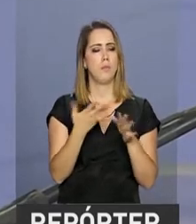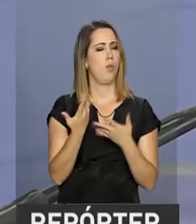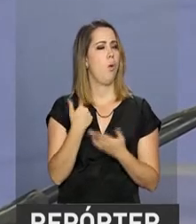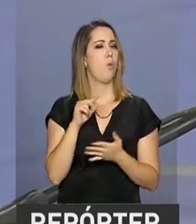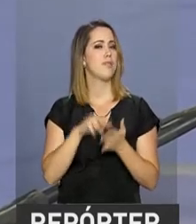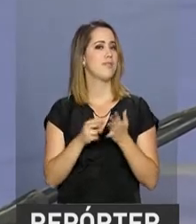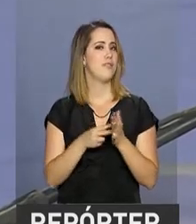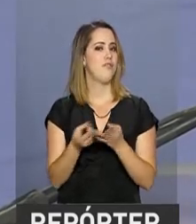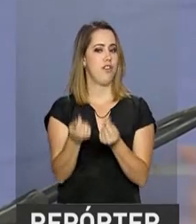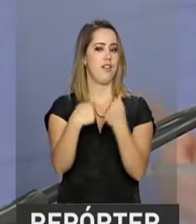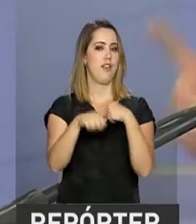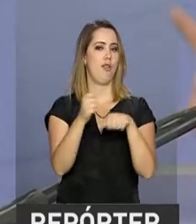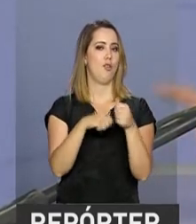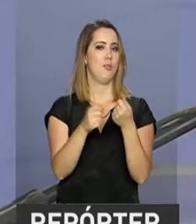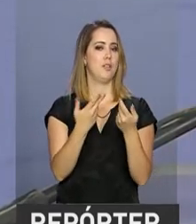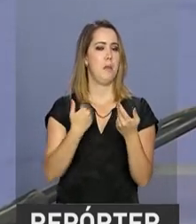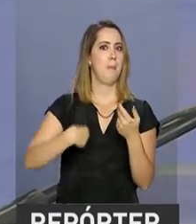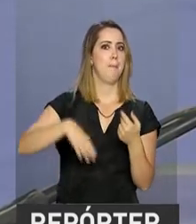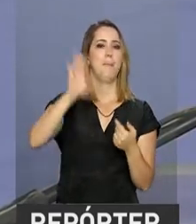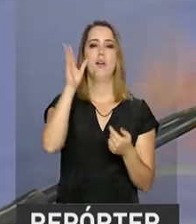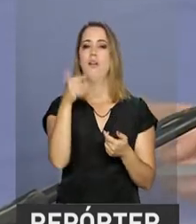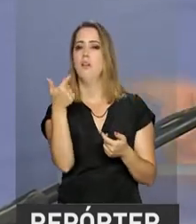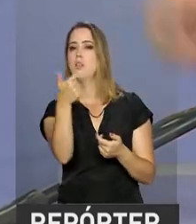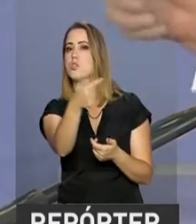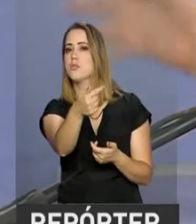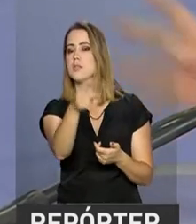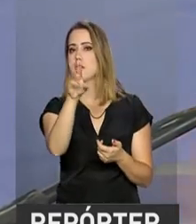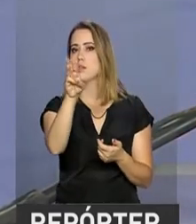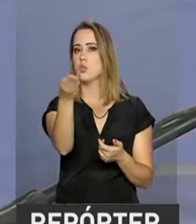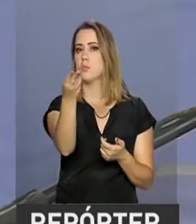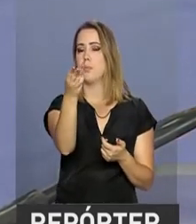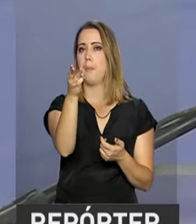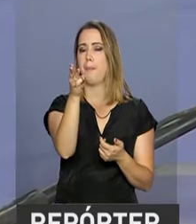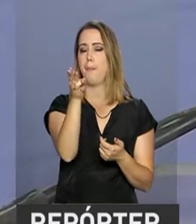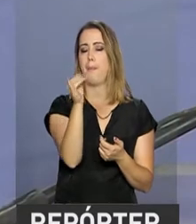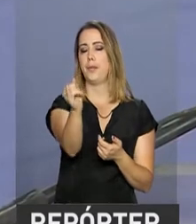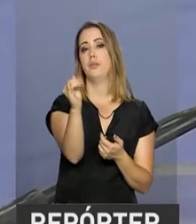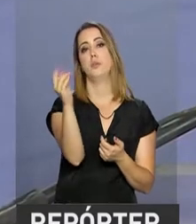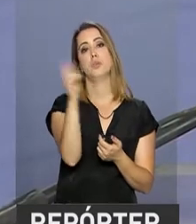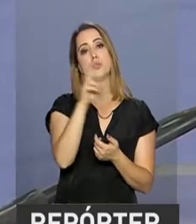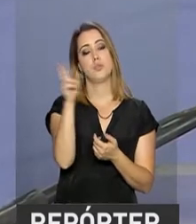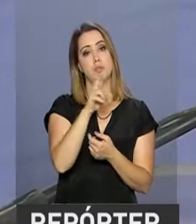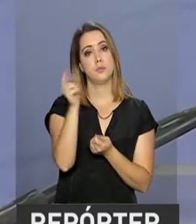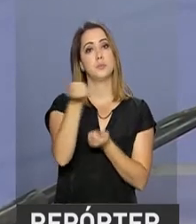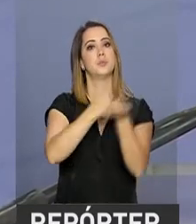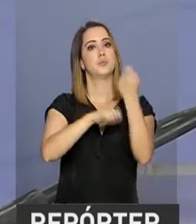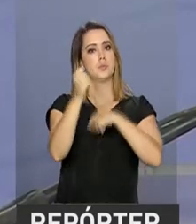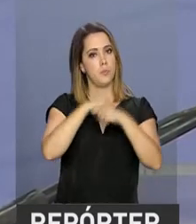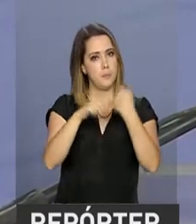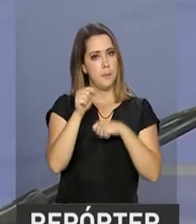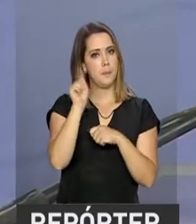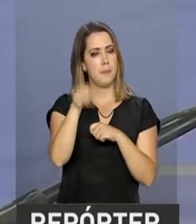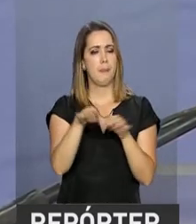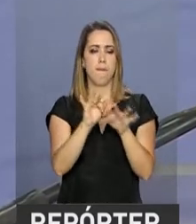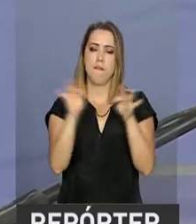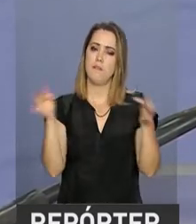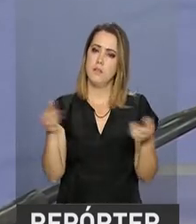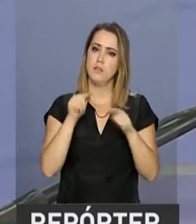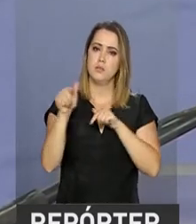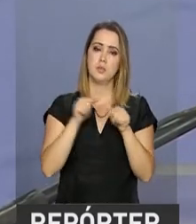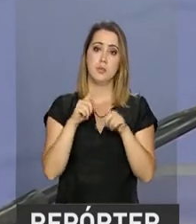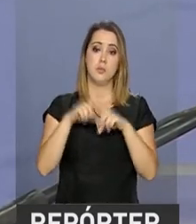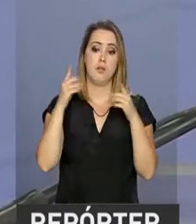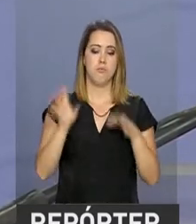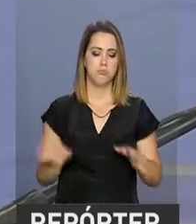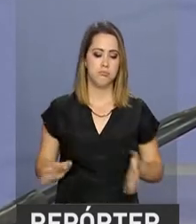a economia brasileira mais de 17 bilhões de reais a partir deste mês são medidas singelas mas que vão